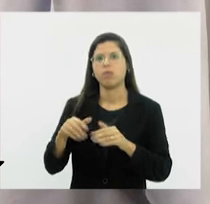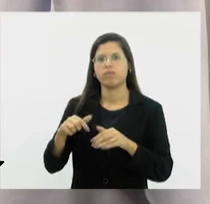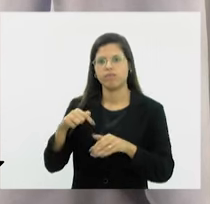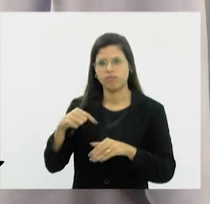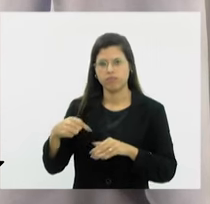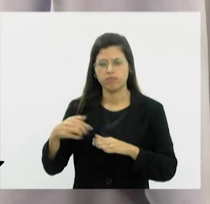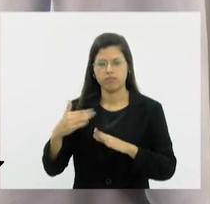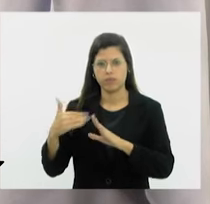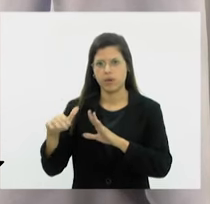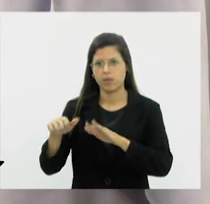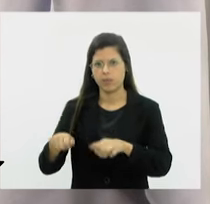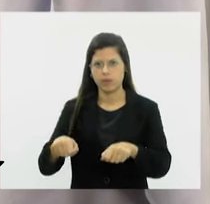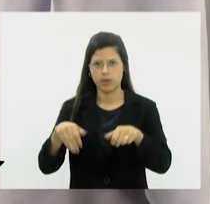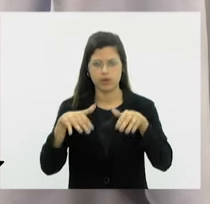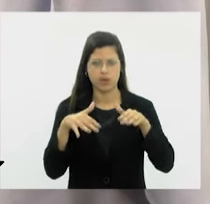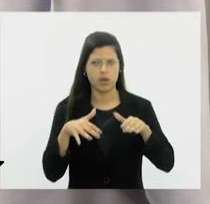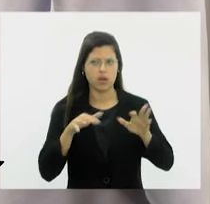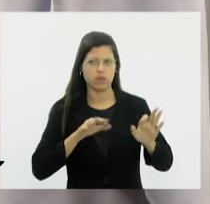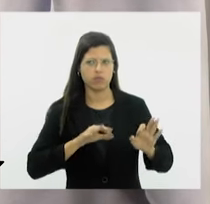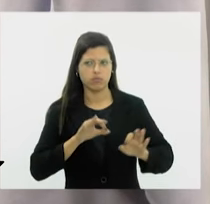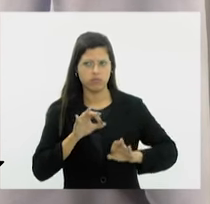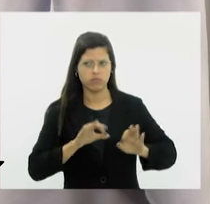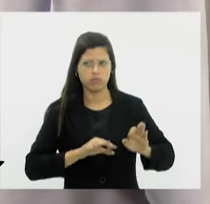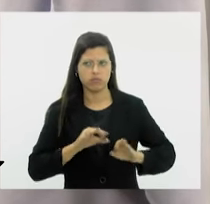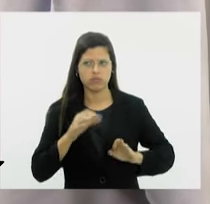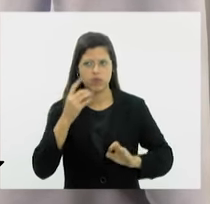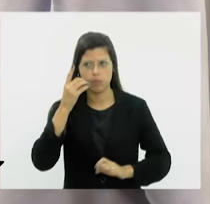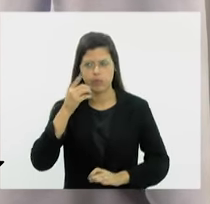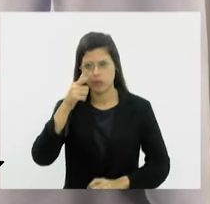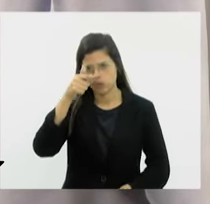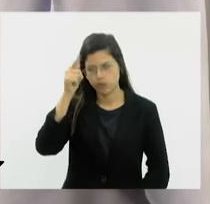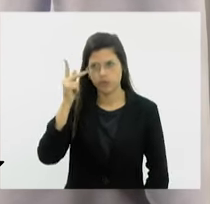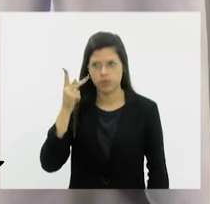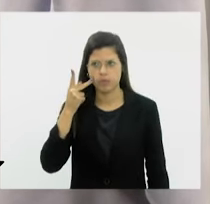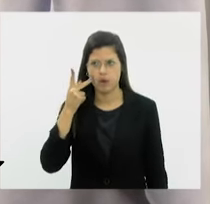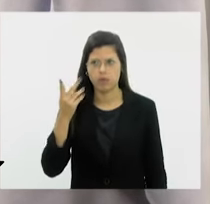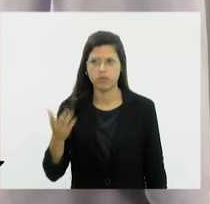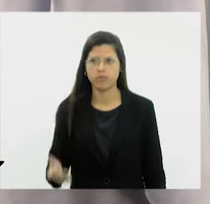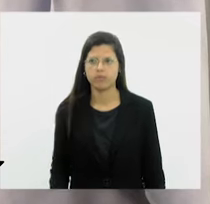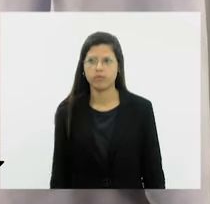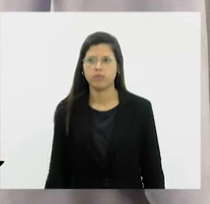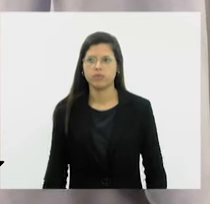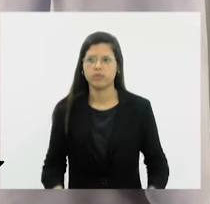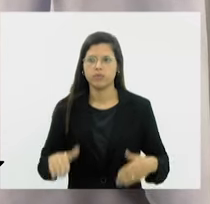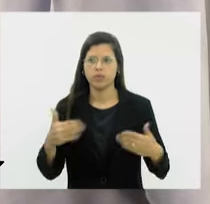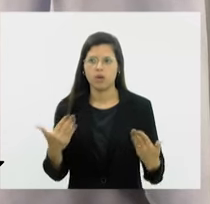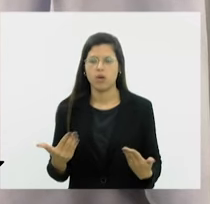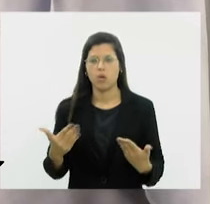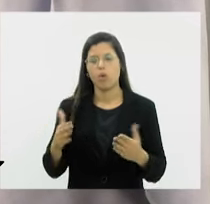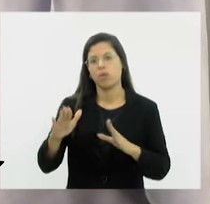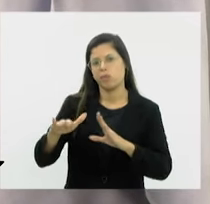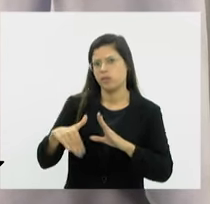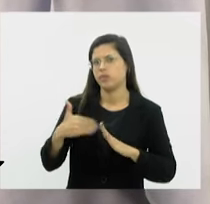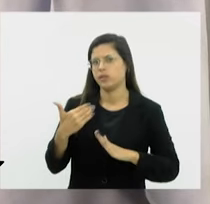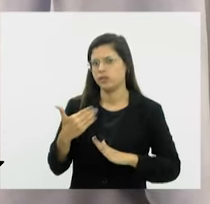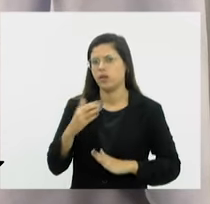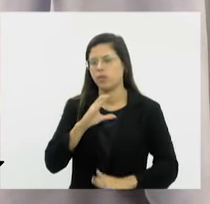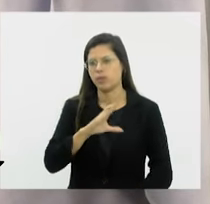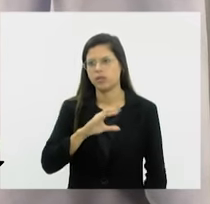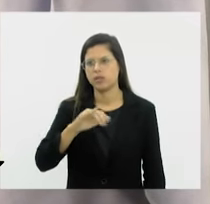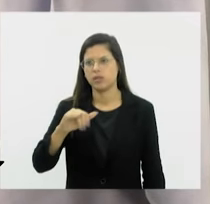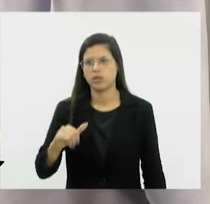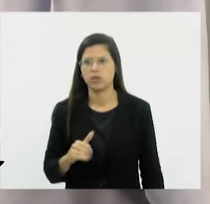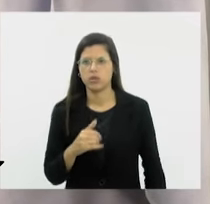ser objeto de uma questão de ordem do deputado Luiz Paulo. Então, como foi devolvido a CCJ, eu estou botando